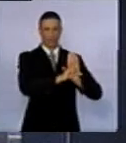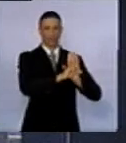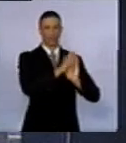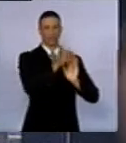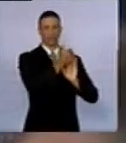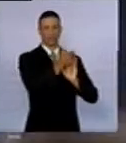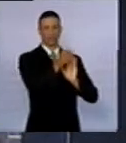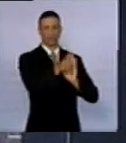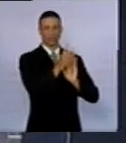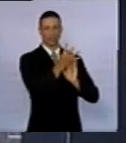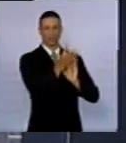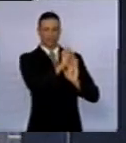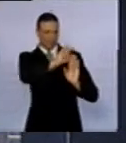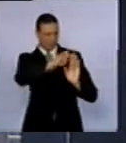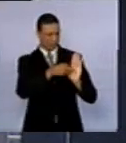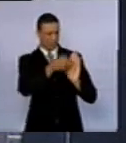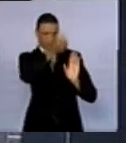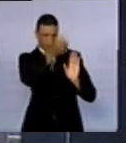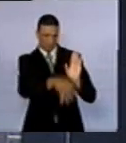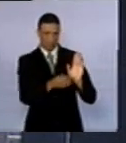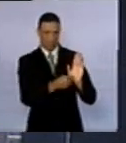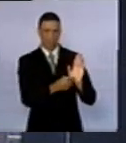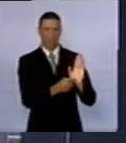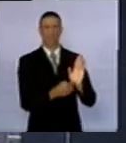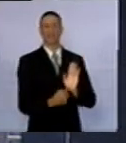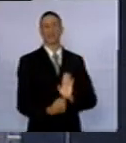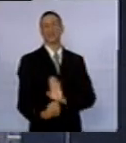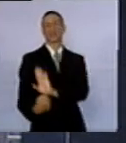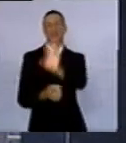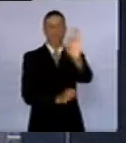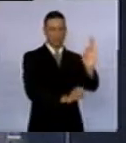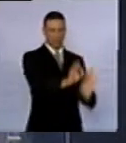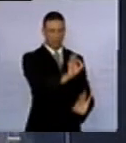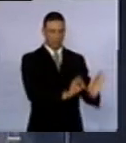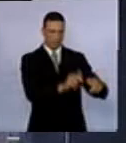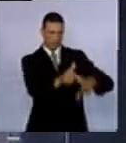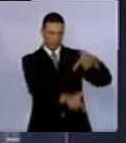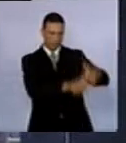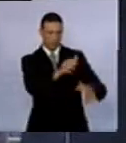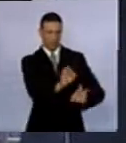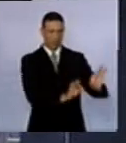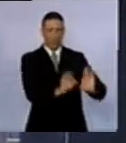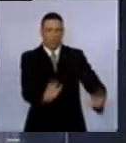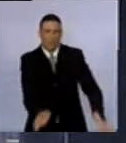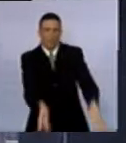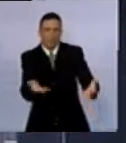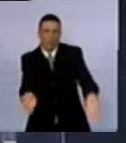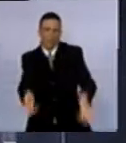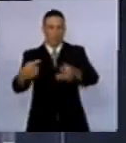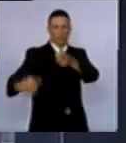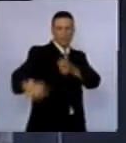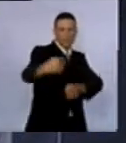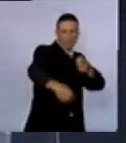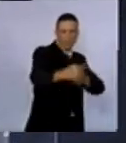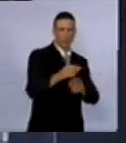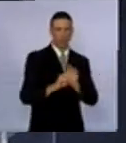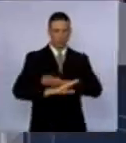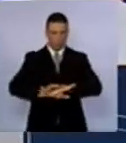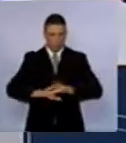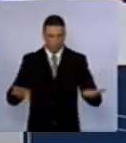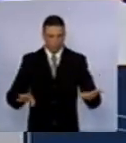12.485, porque ela não vem apenas para regular o mercado e promover competição, mas ela